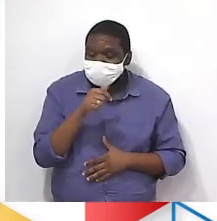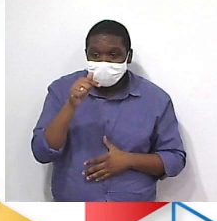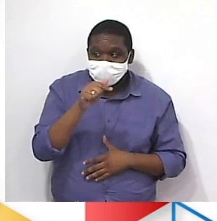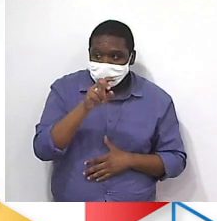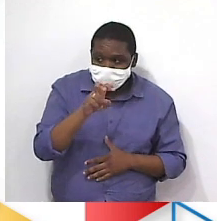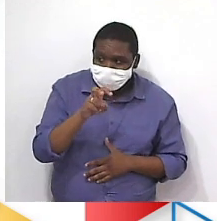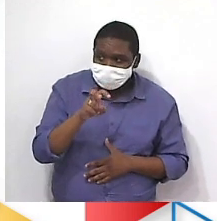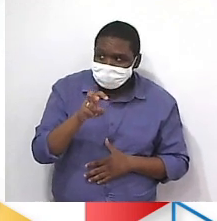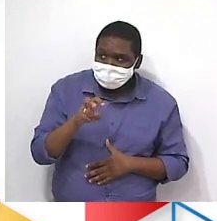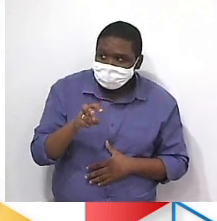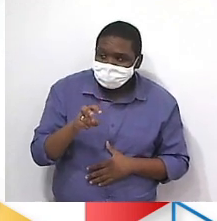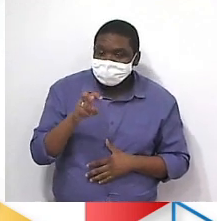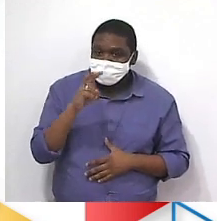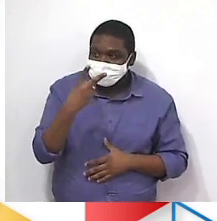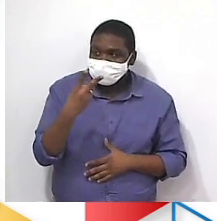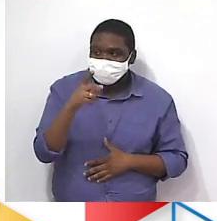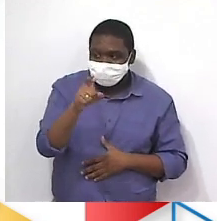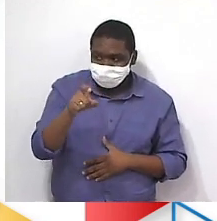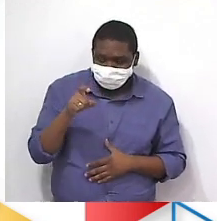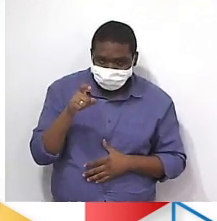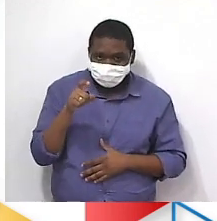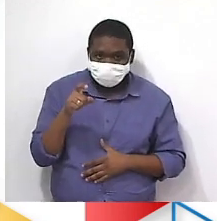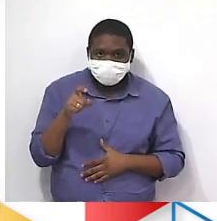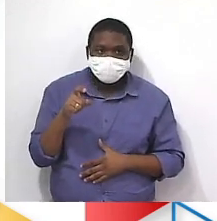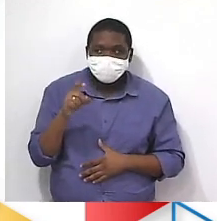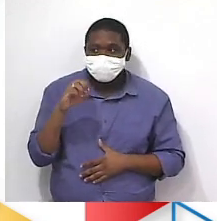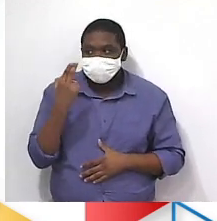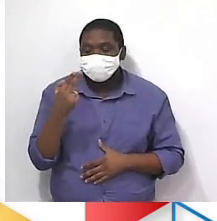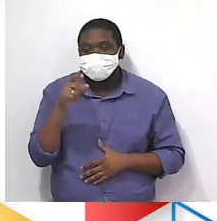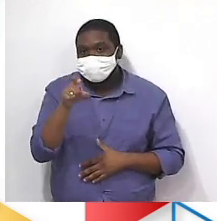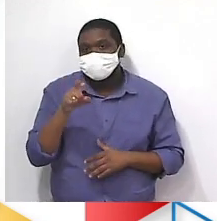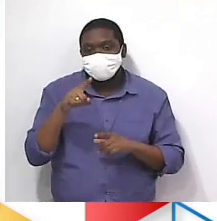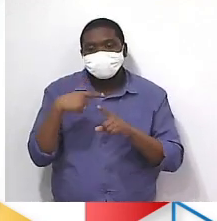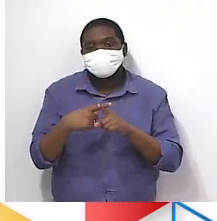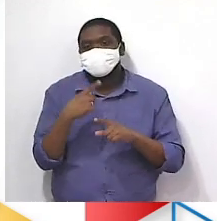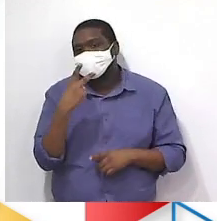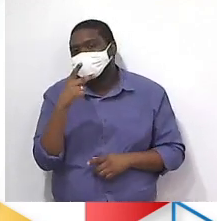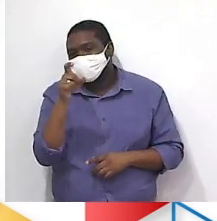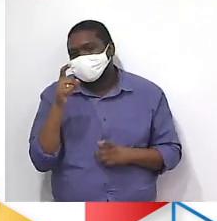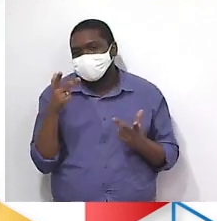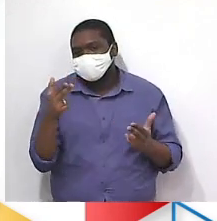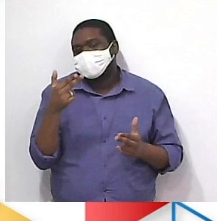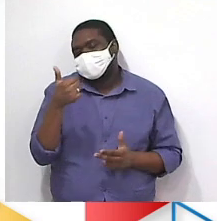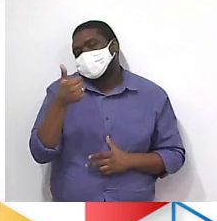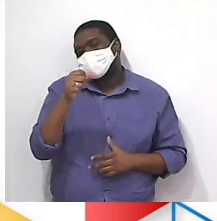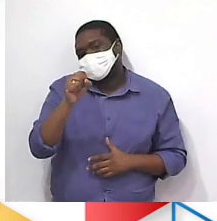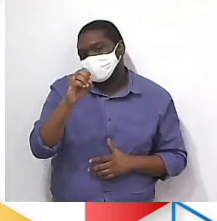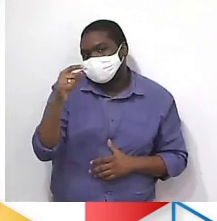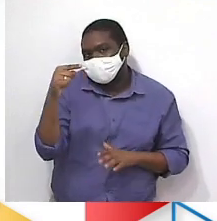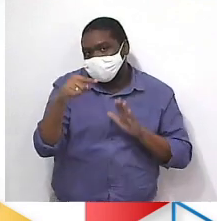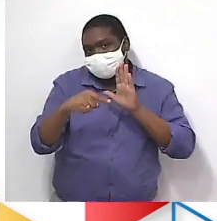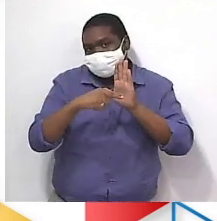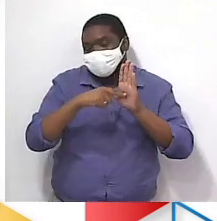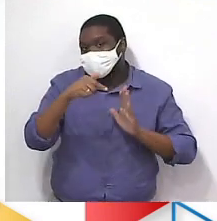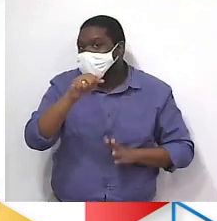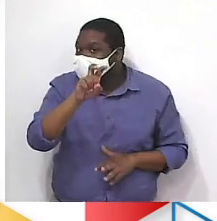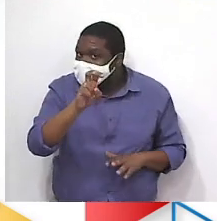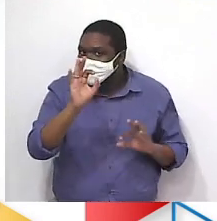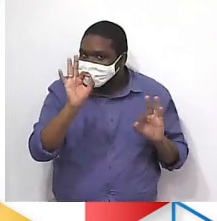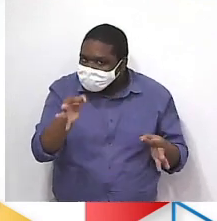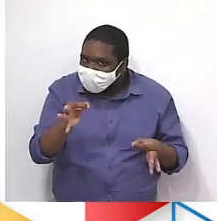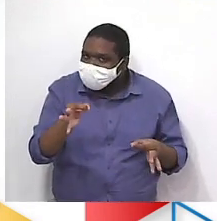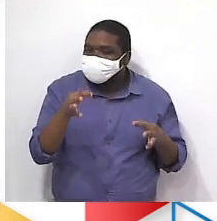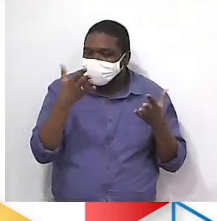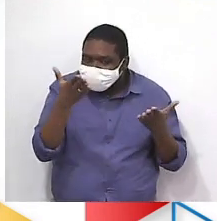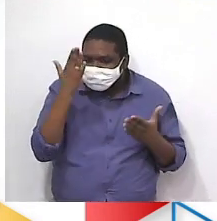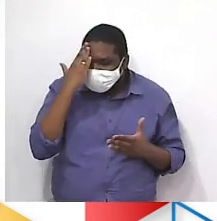lado. 2x... ou x mais 2x igual a 180 menos 75. Fechou? Tá comigo? Deu